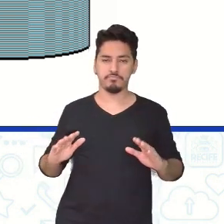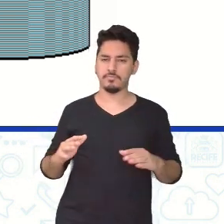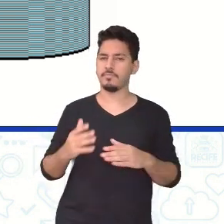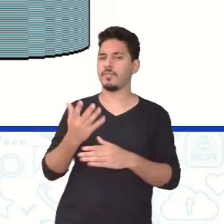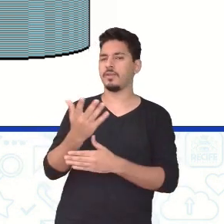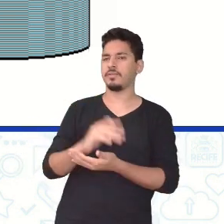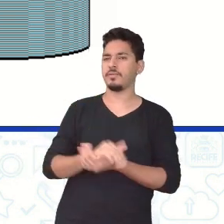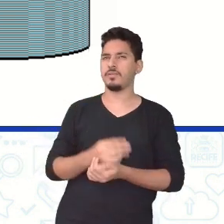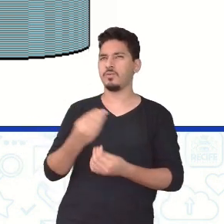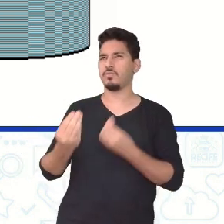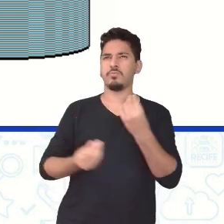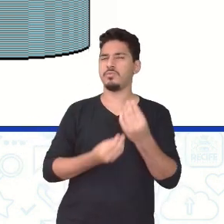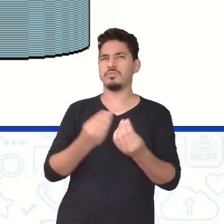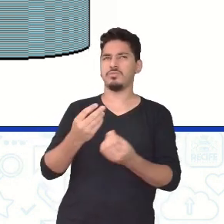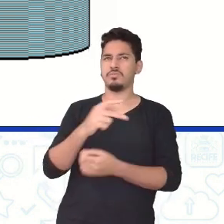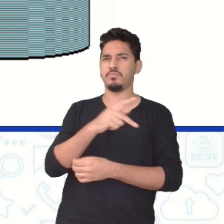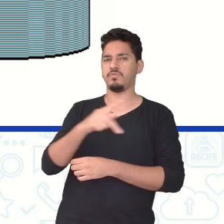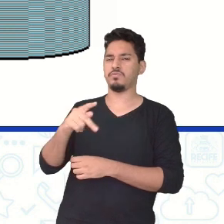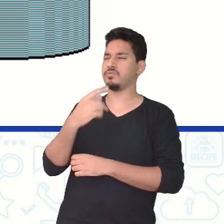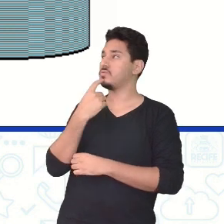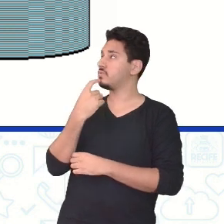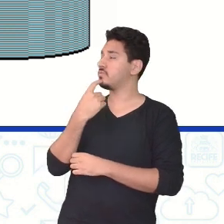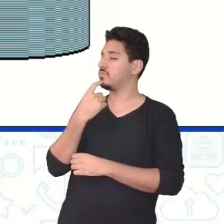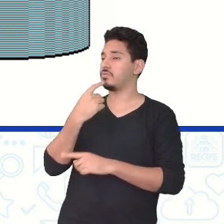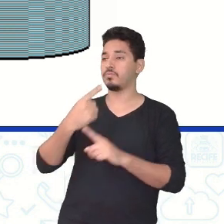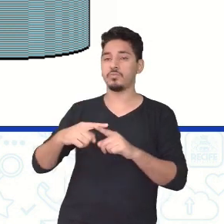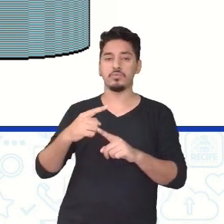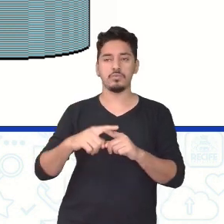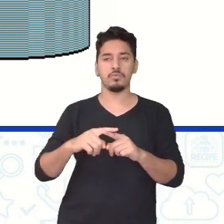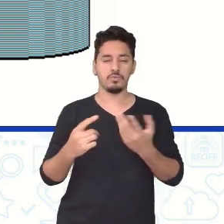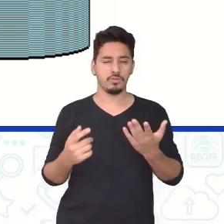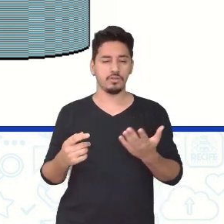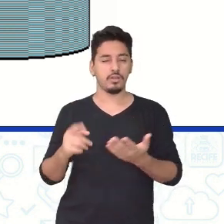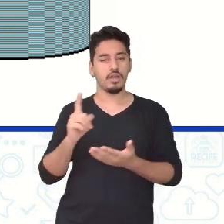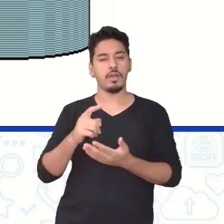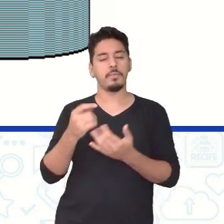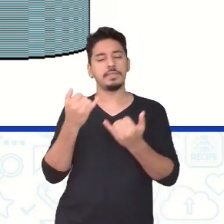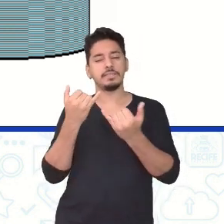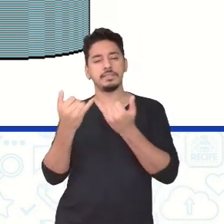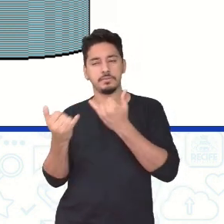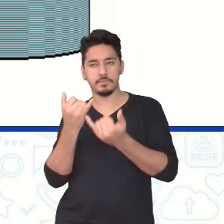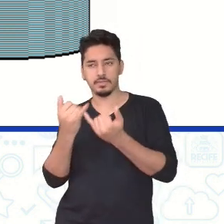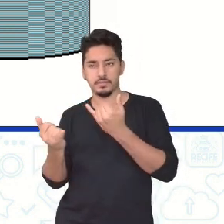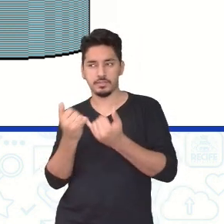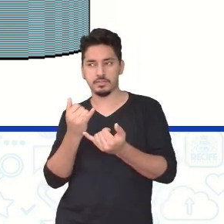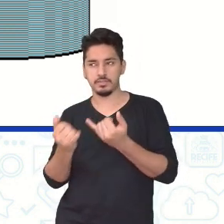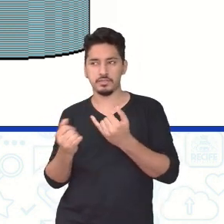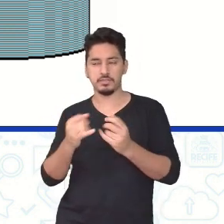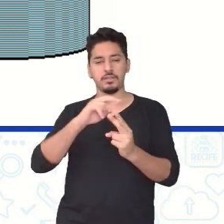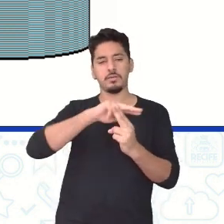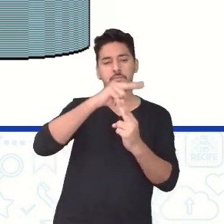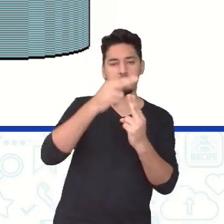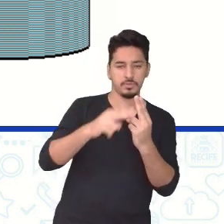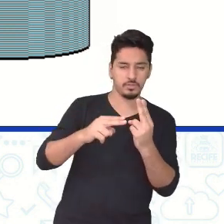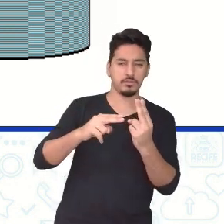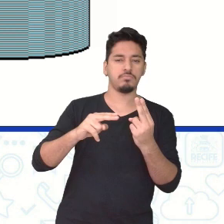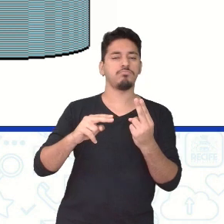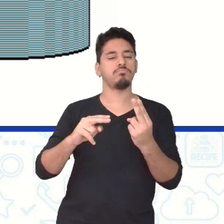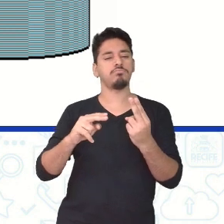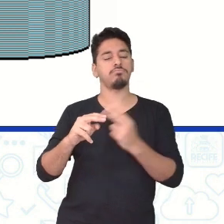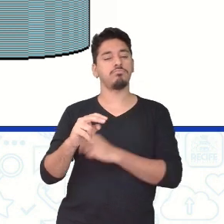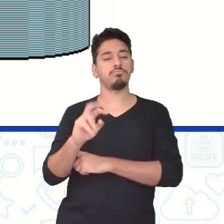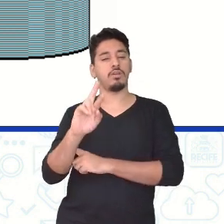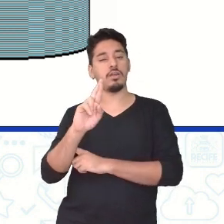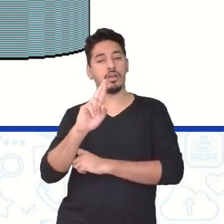aí, como assim, Ricardinho, tu colocou isso aí? Porque a fórmula é bem parecida. Pi r ao quadrado